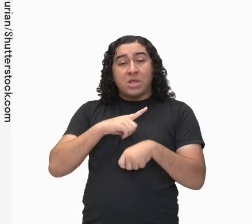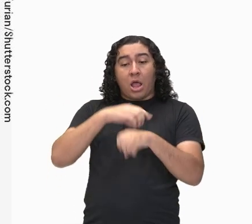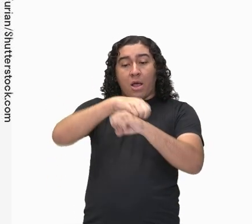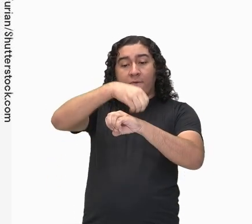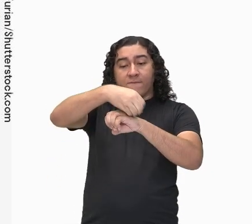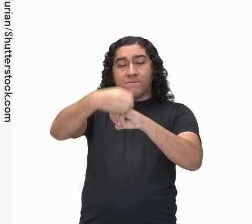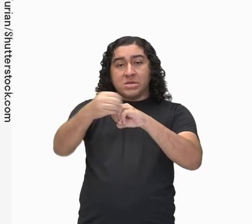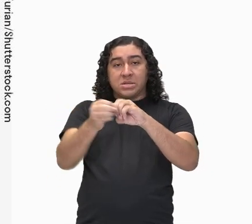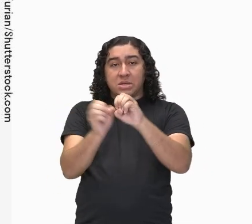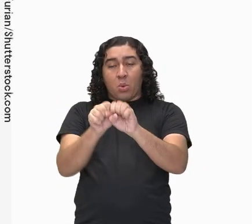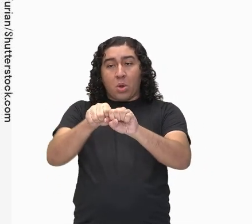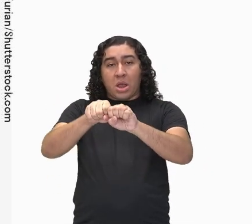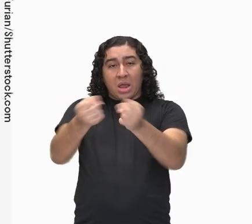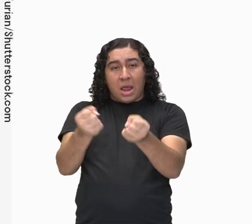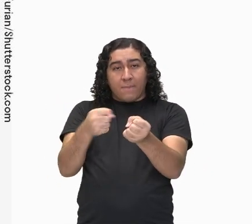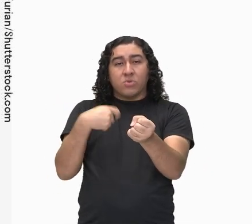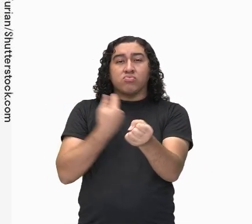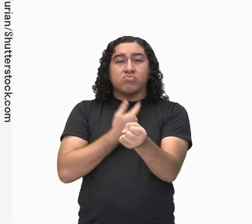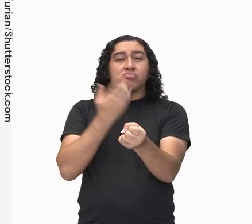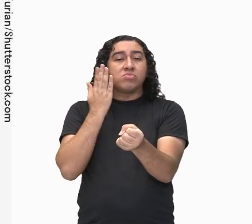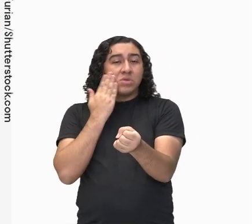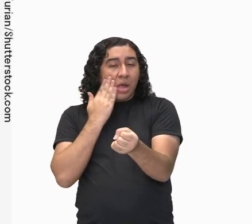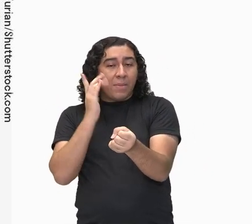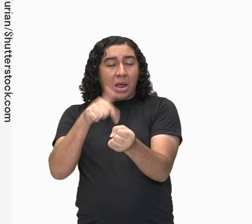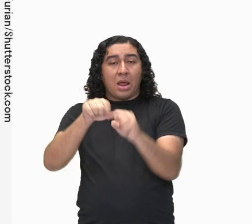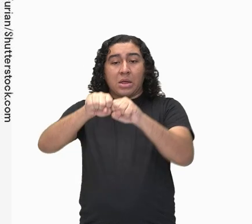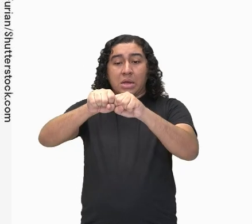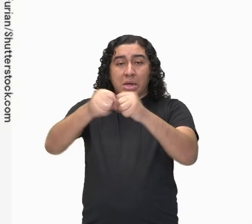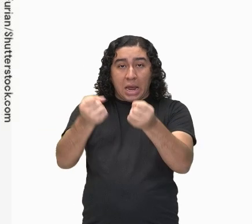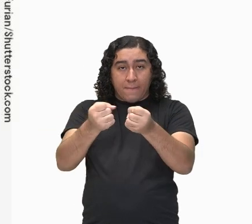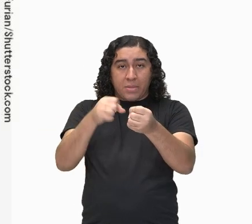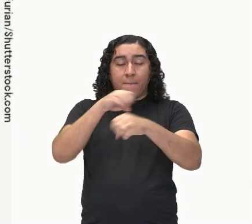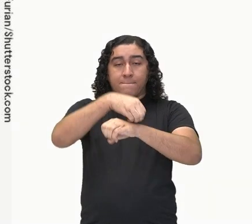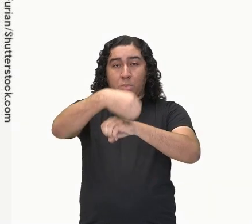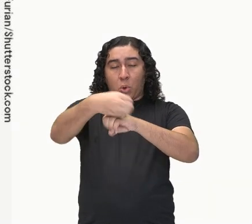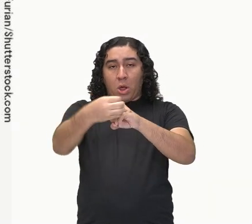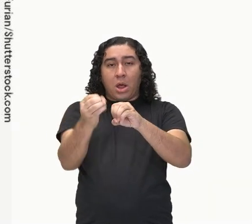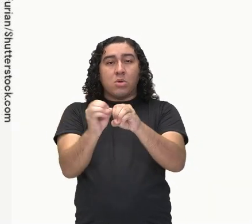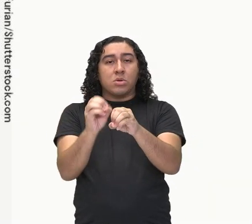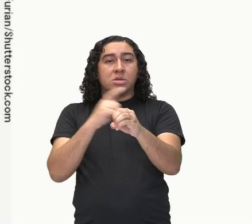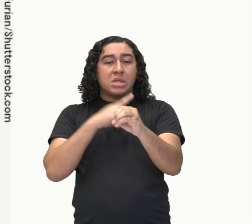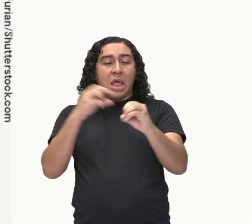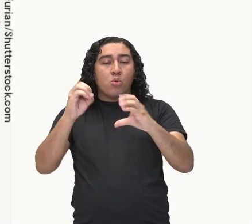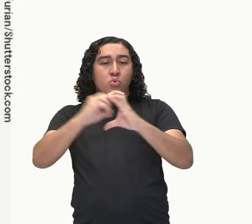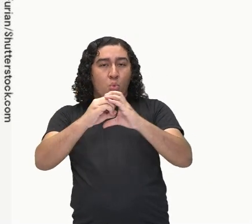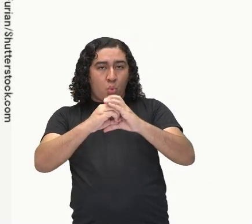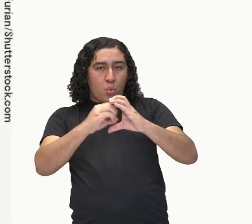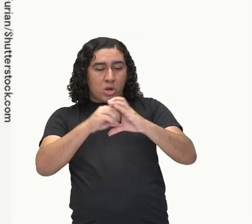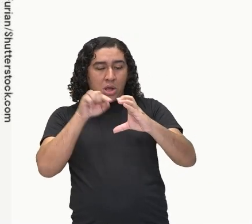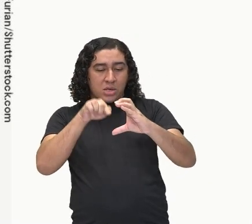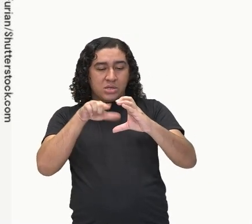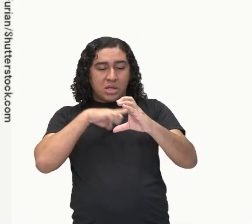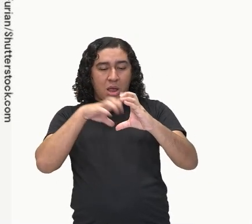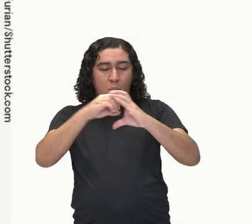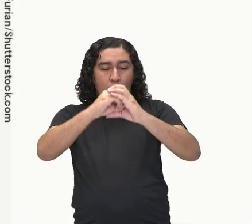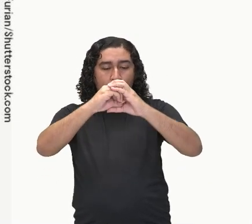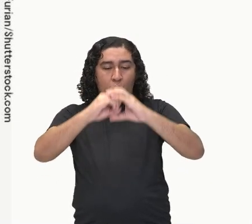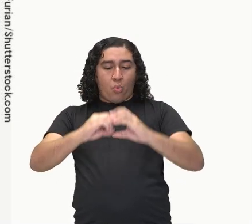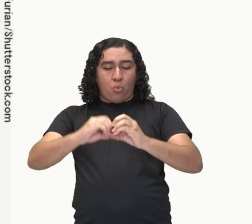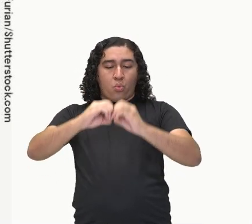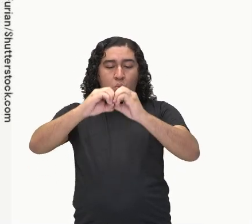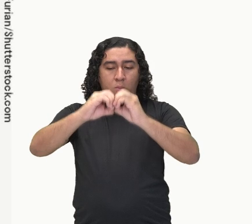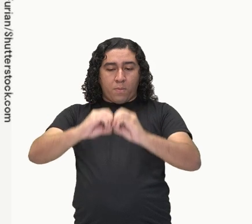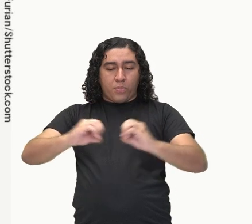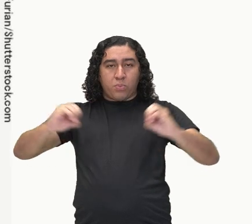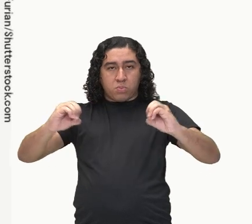fissão nuclear. A gente já sabe que fissão é a quebra, né? No qual o núcleo do átomo ele vai se dividir em duas grandes